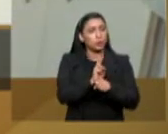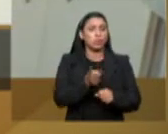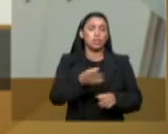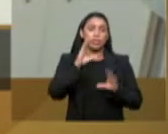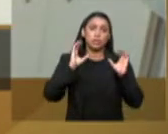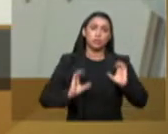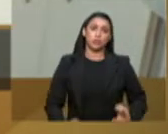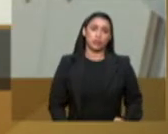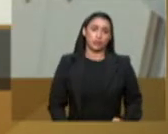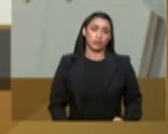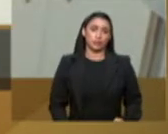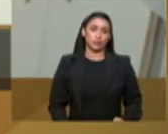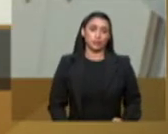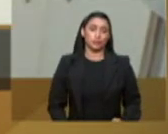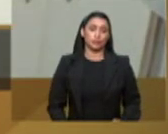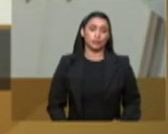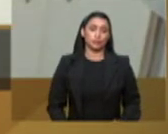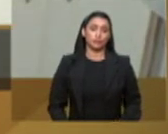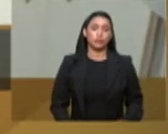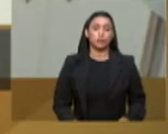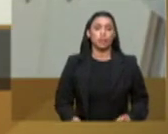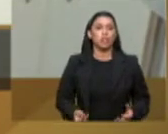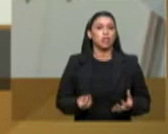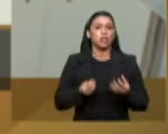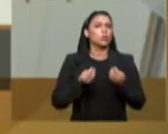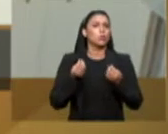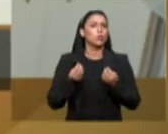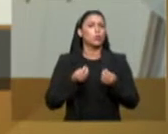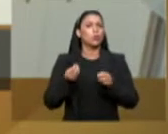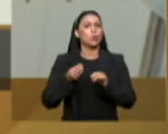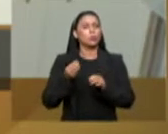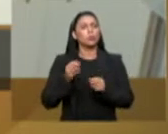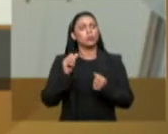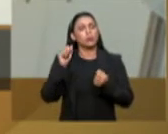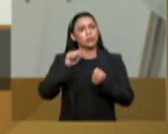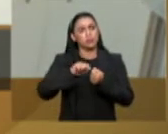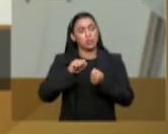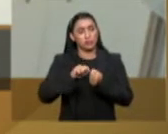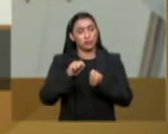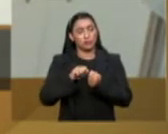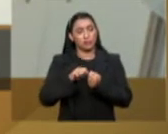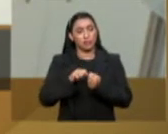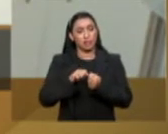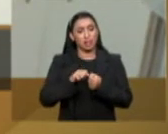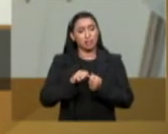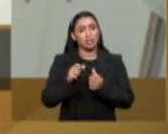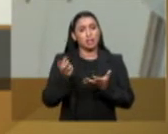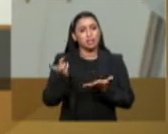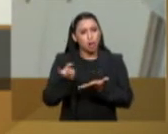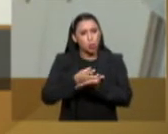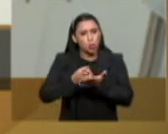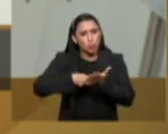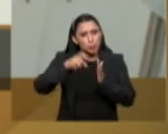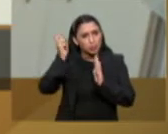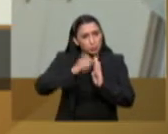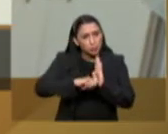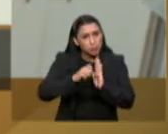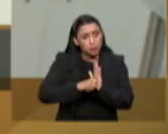cidadão. E a técnica de tributação que ora se defende vai absolutamente ao